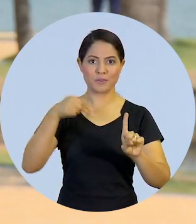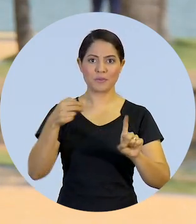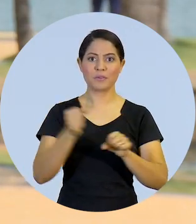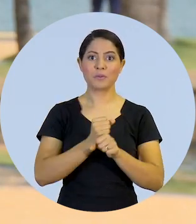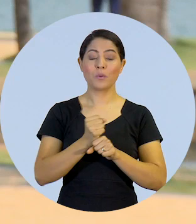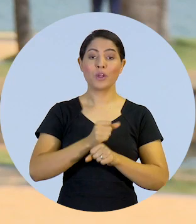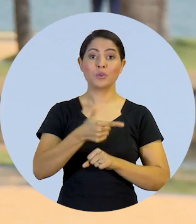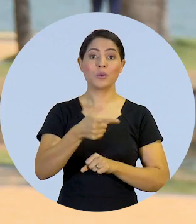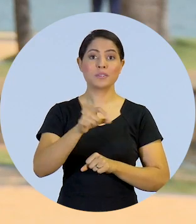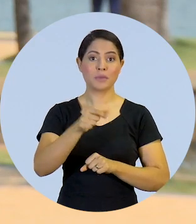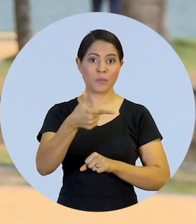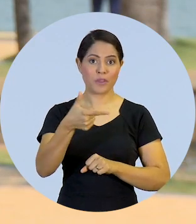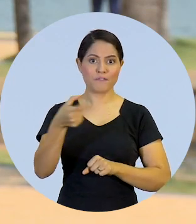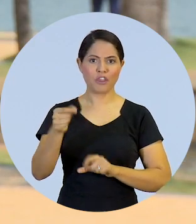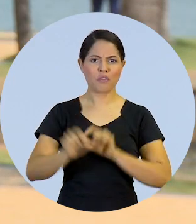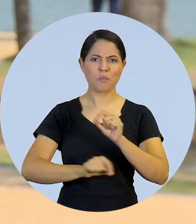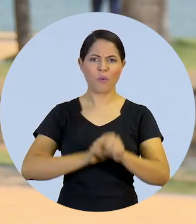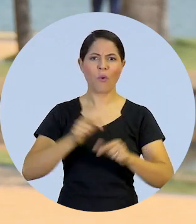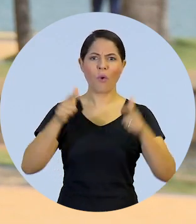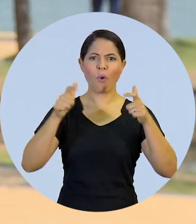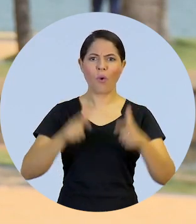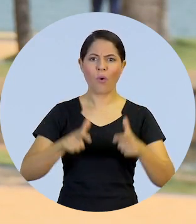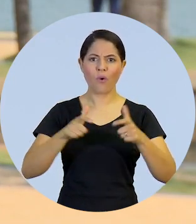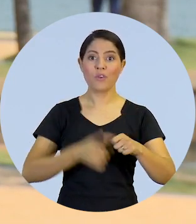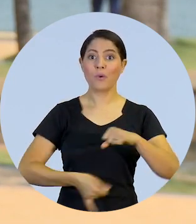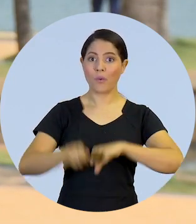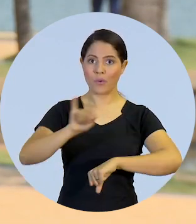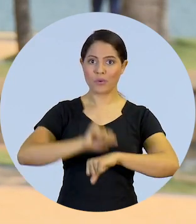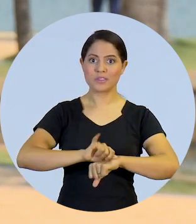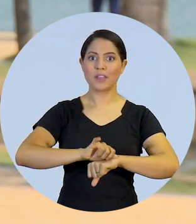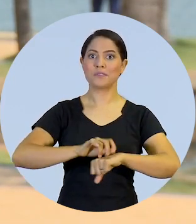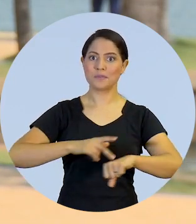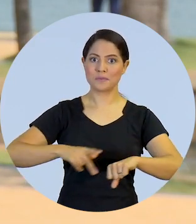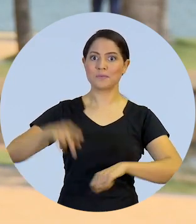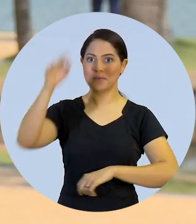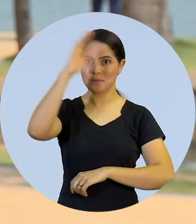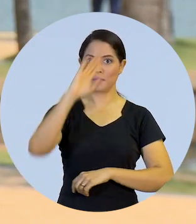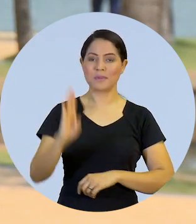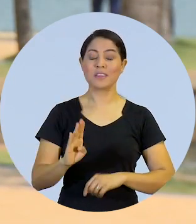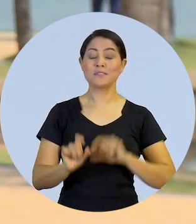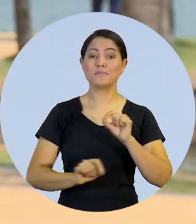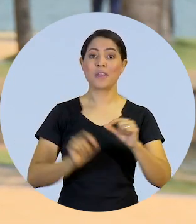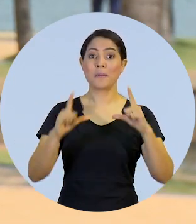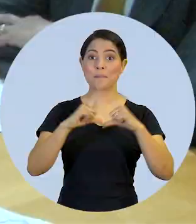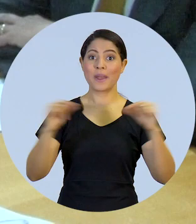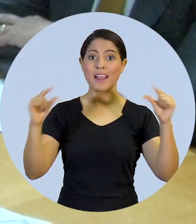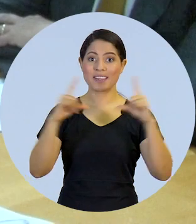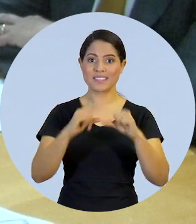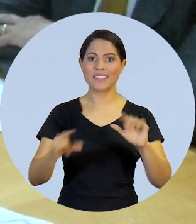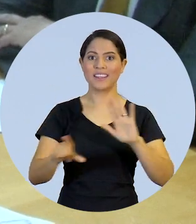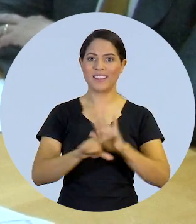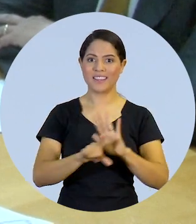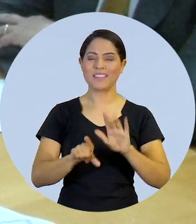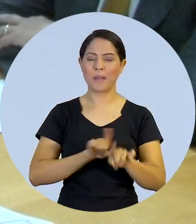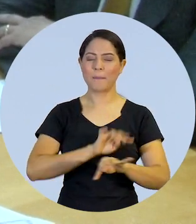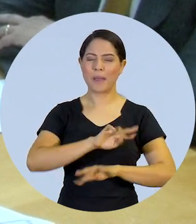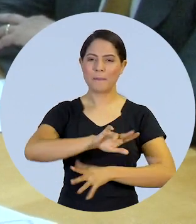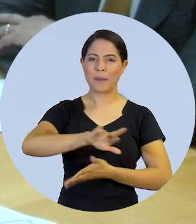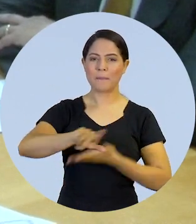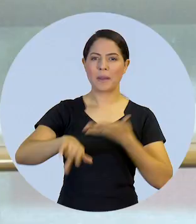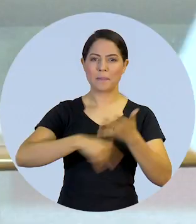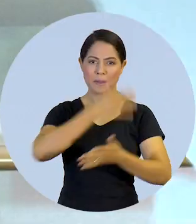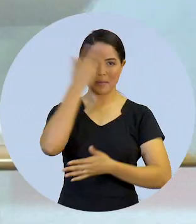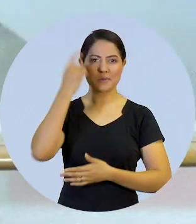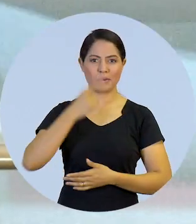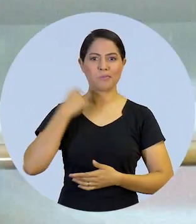de 2020, a capital do país vai reunir milhares de advogadas e advogados brasileiros. Os preparativos